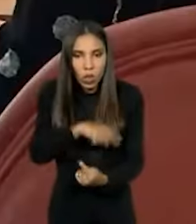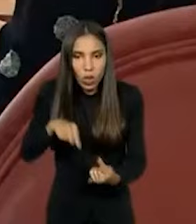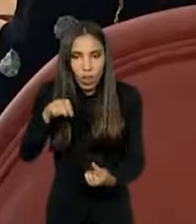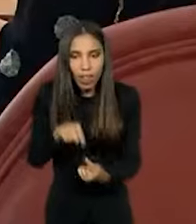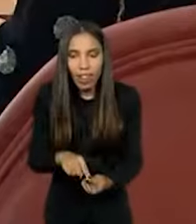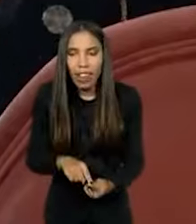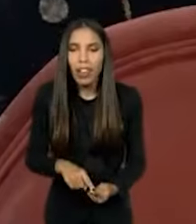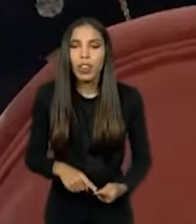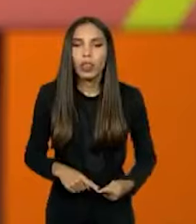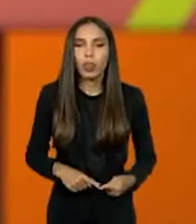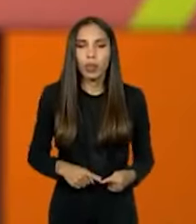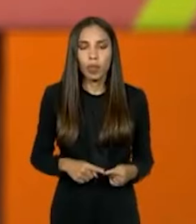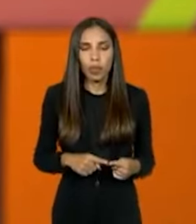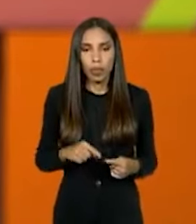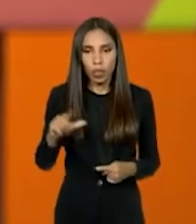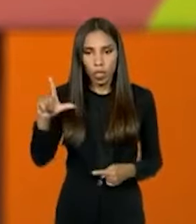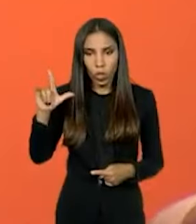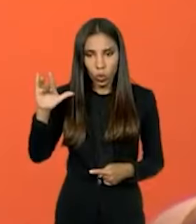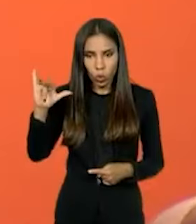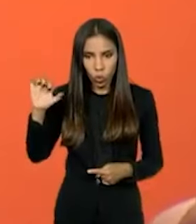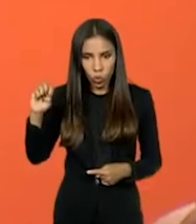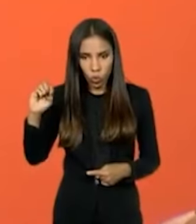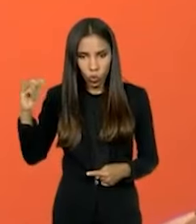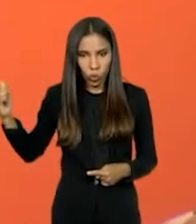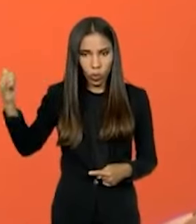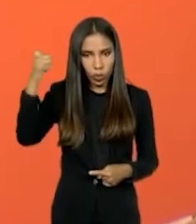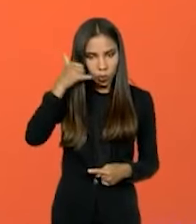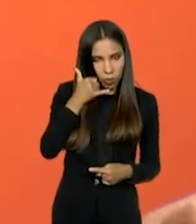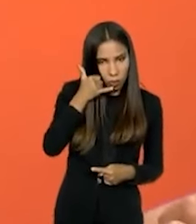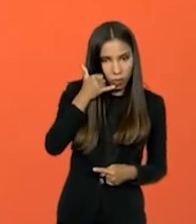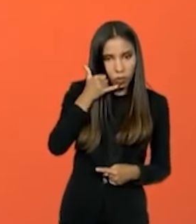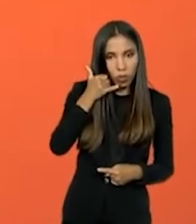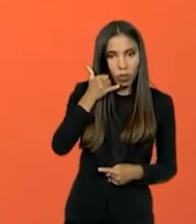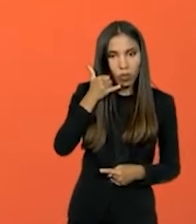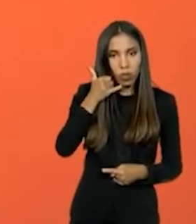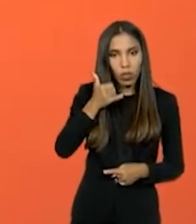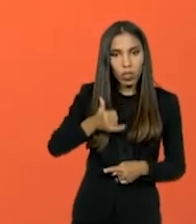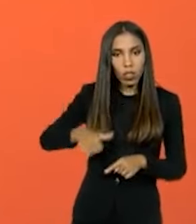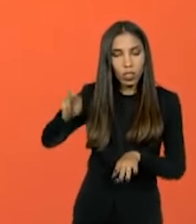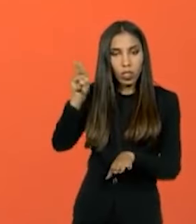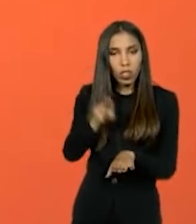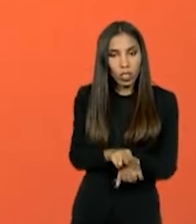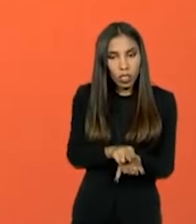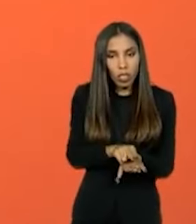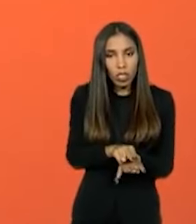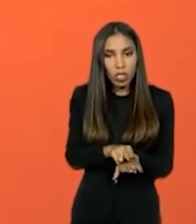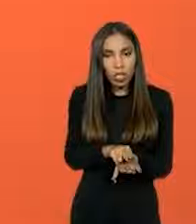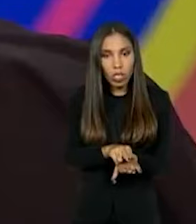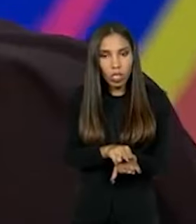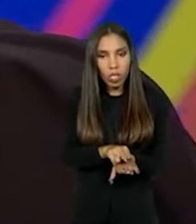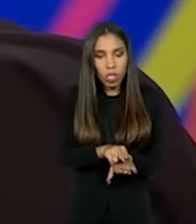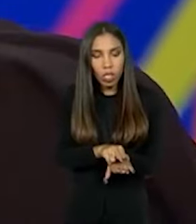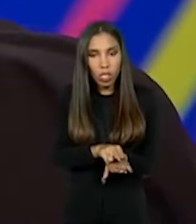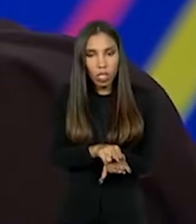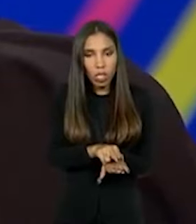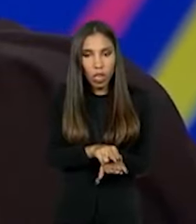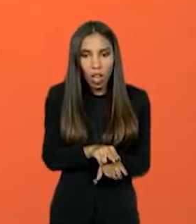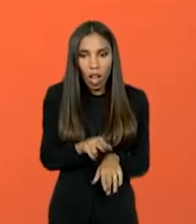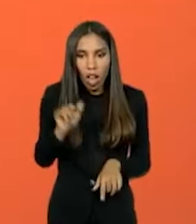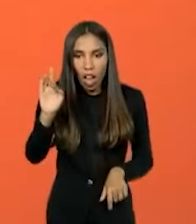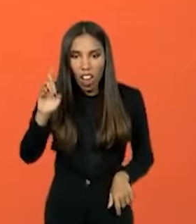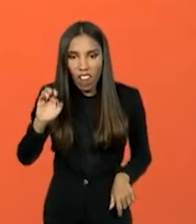vai me impedir E aí quando Lúcia me liga dizendo que riv interna que talvez eu acabei com a vida do